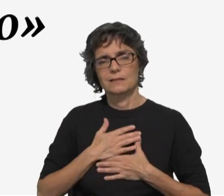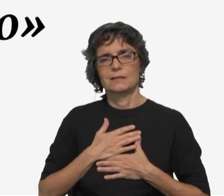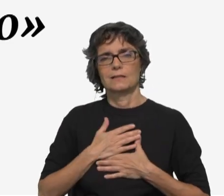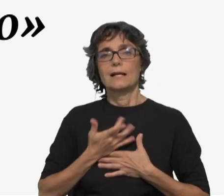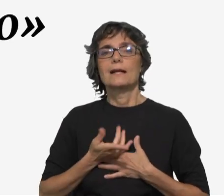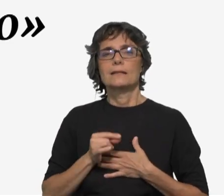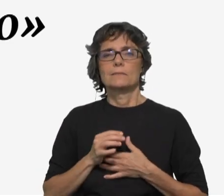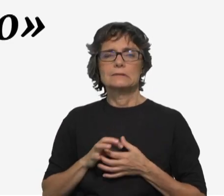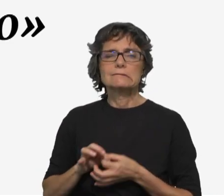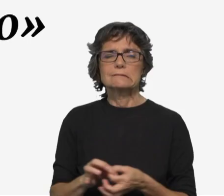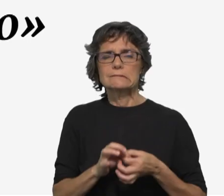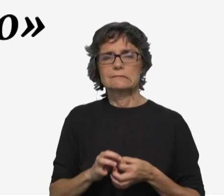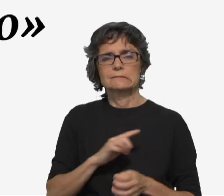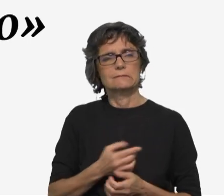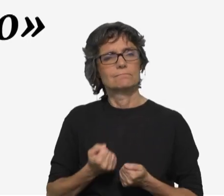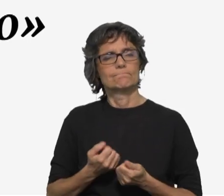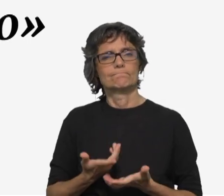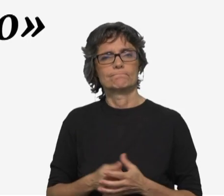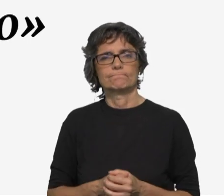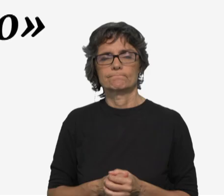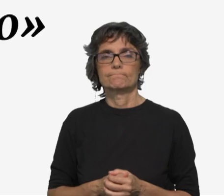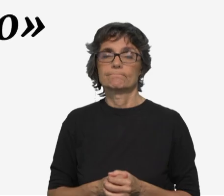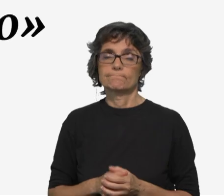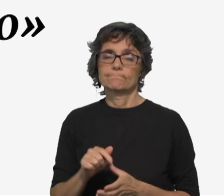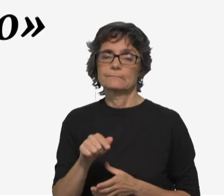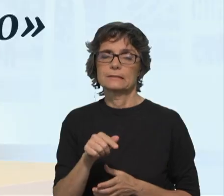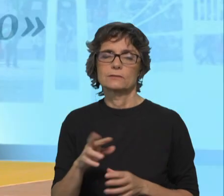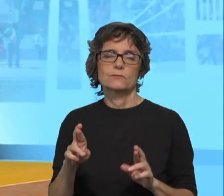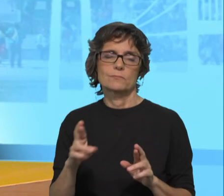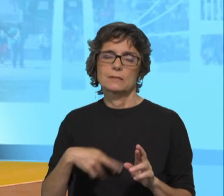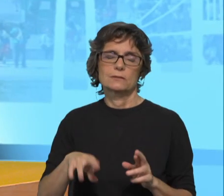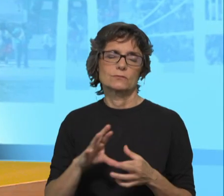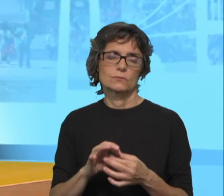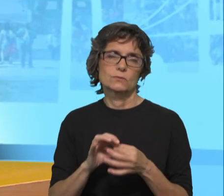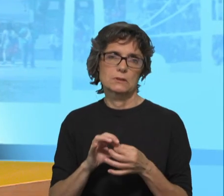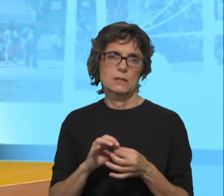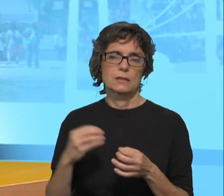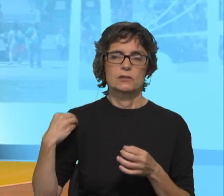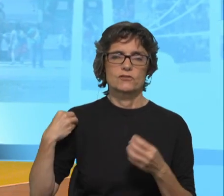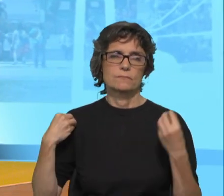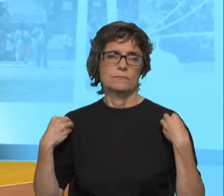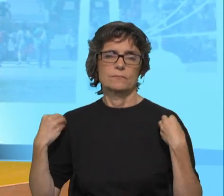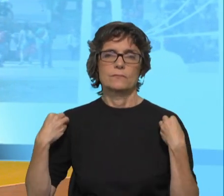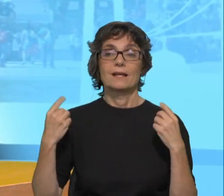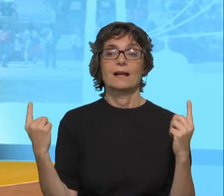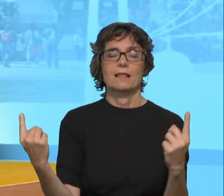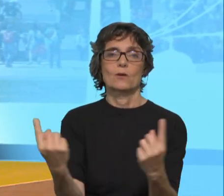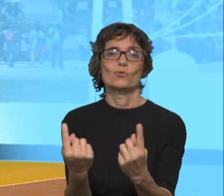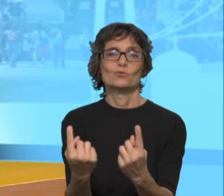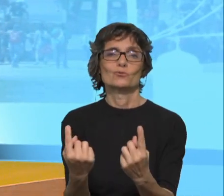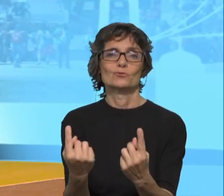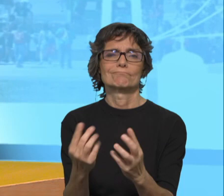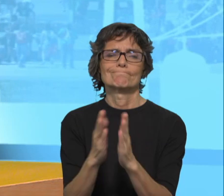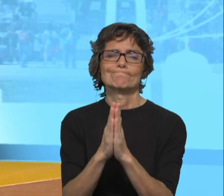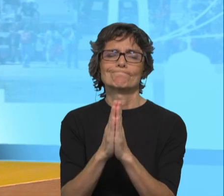necessidade da unidade entre todos. Sim, é essa esperança a que fomos chamados, não é? E esta esperança que nós colocamos em Deus, não é? Há uma só fé, há